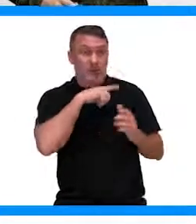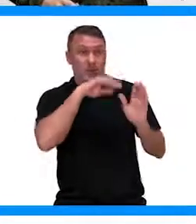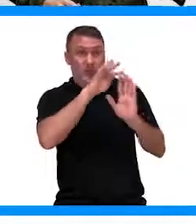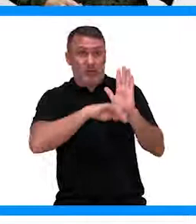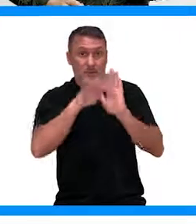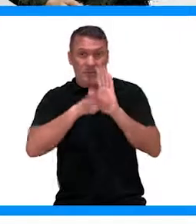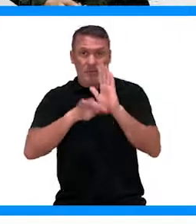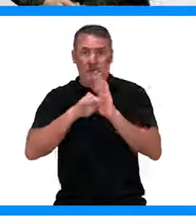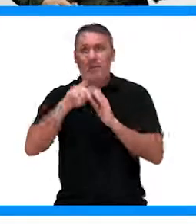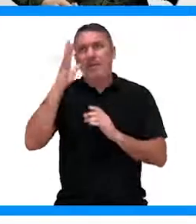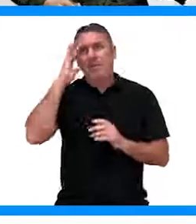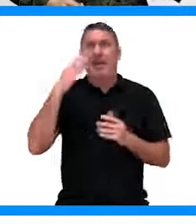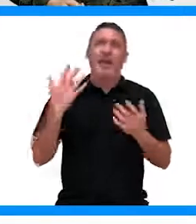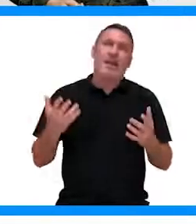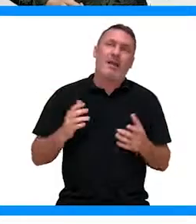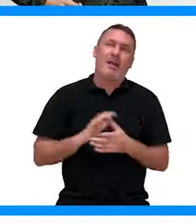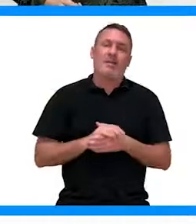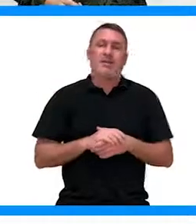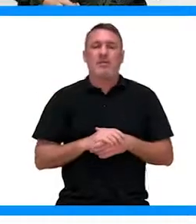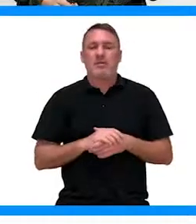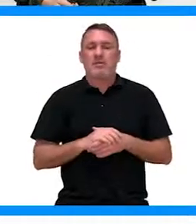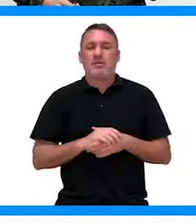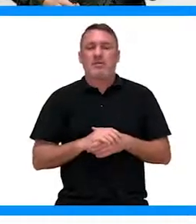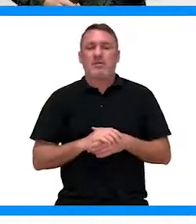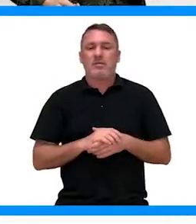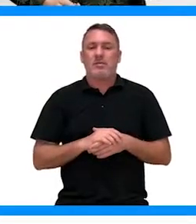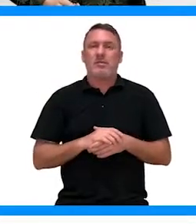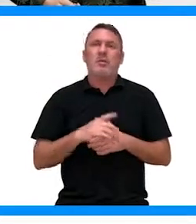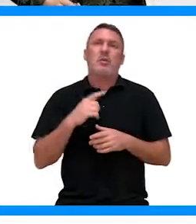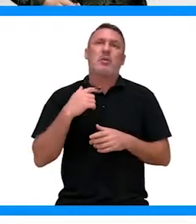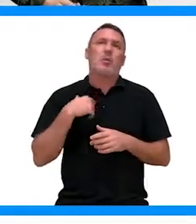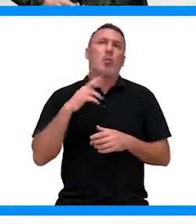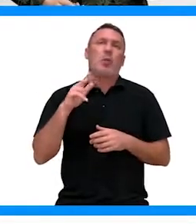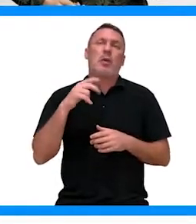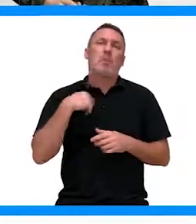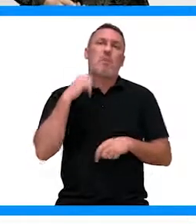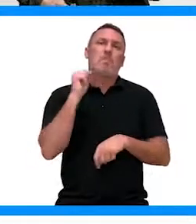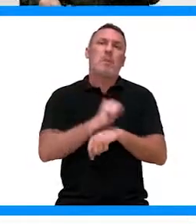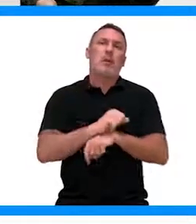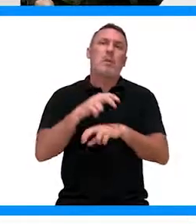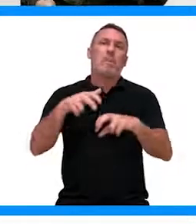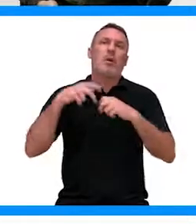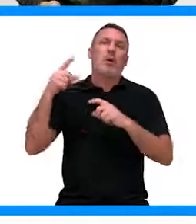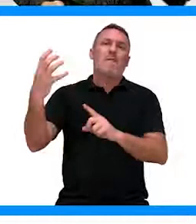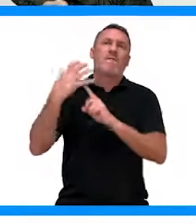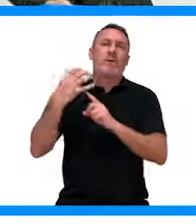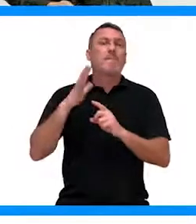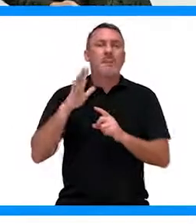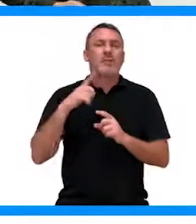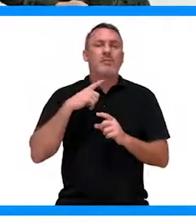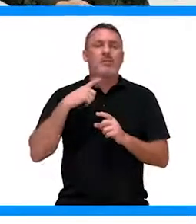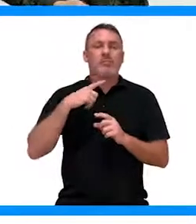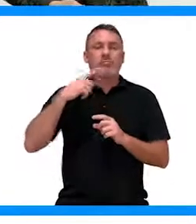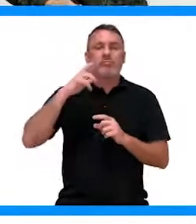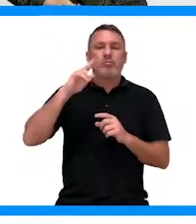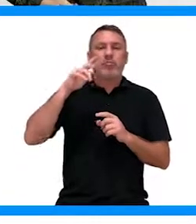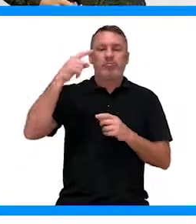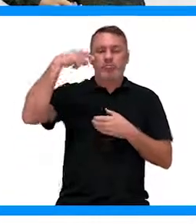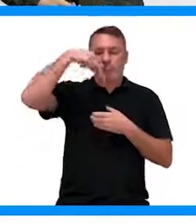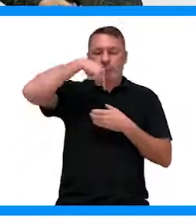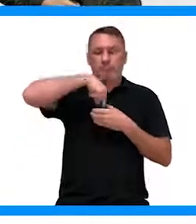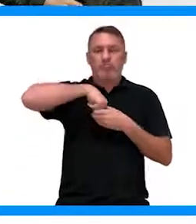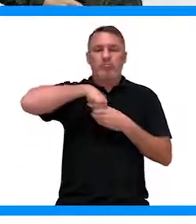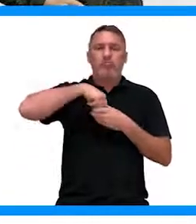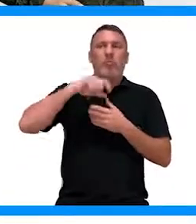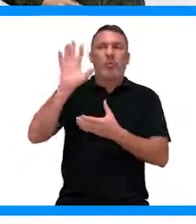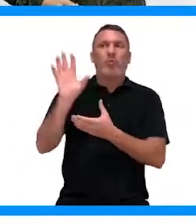Quando a gente observa esses textos, a gente não pensa, mas eu não fiz porque ele mandou. Mas, implicitamente, a gente